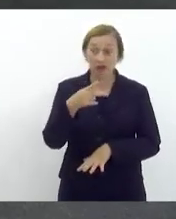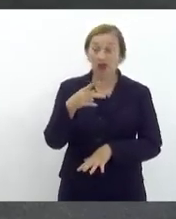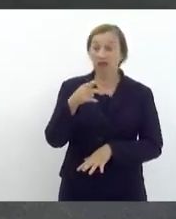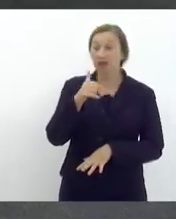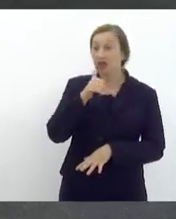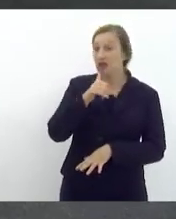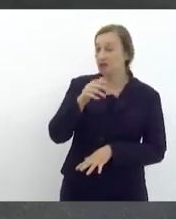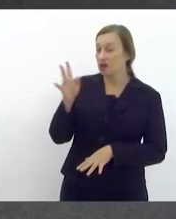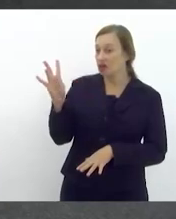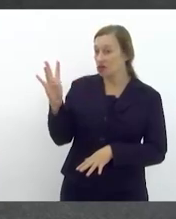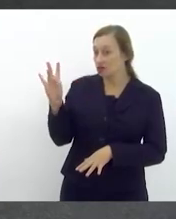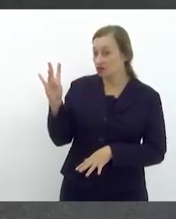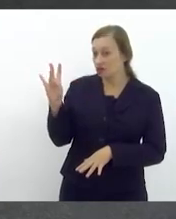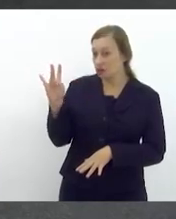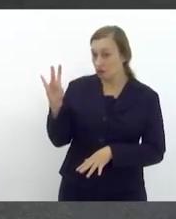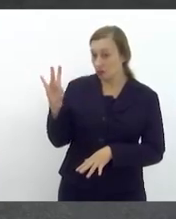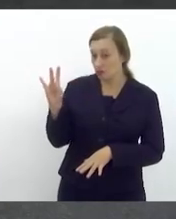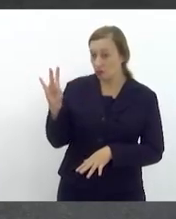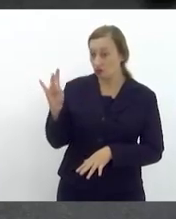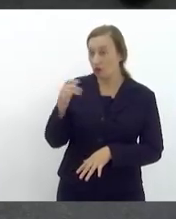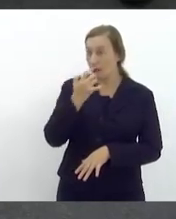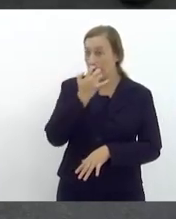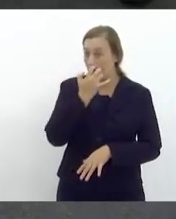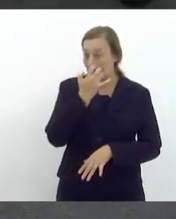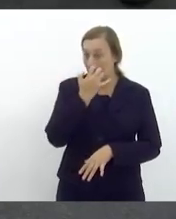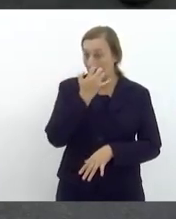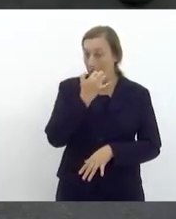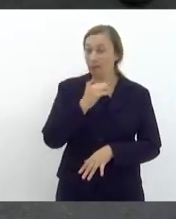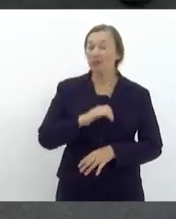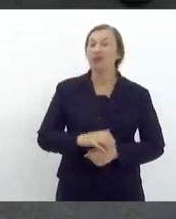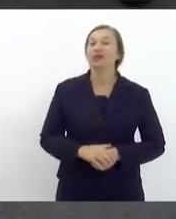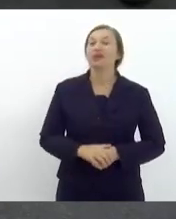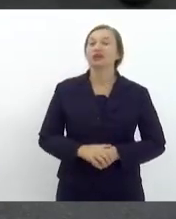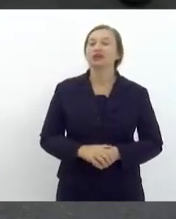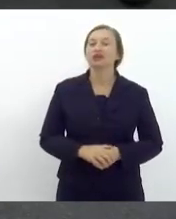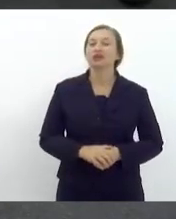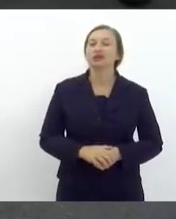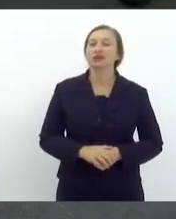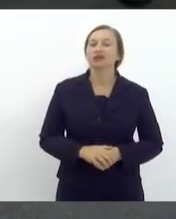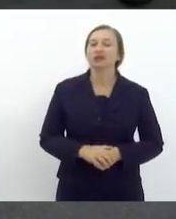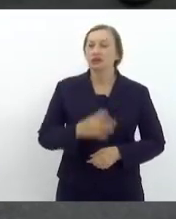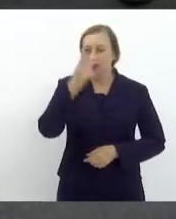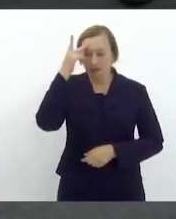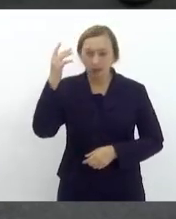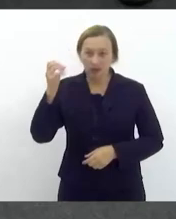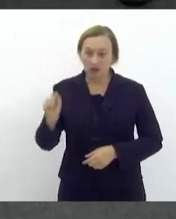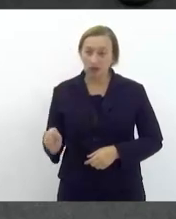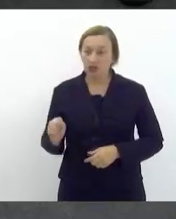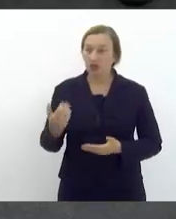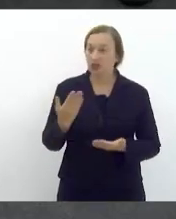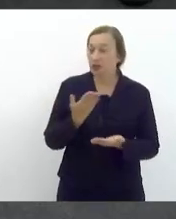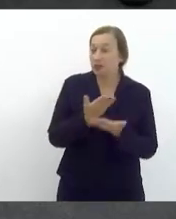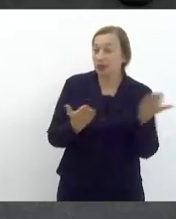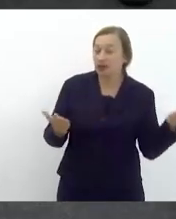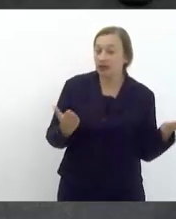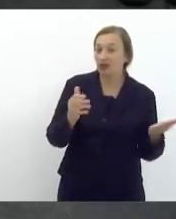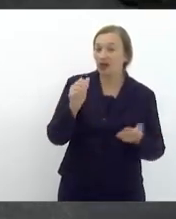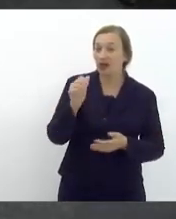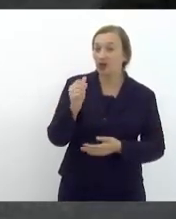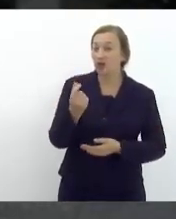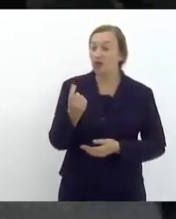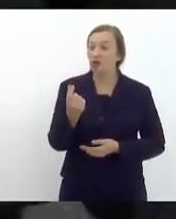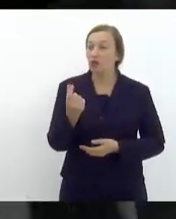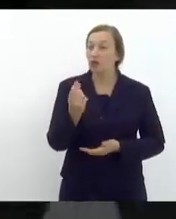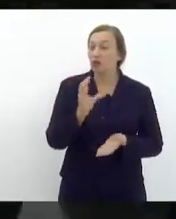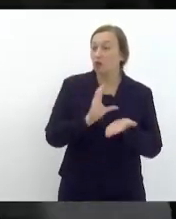viúvas e pensionistas que aqui estão que são viúvas e pensionistas que perderam a grana ou